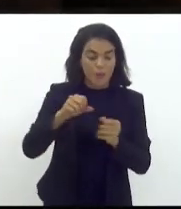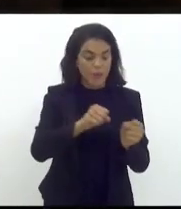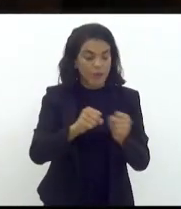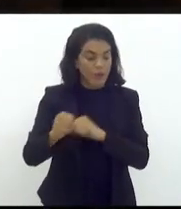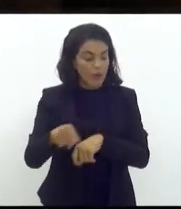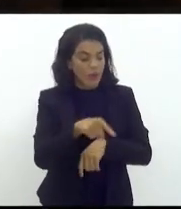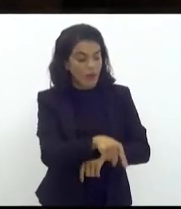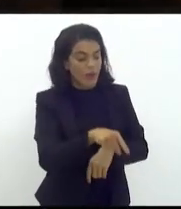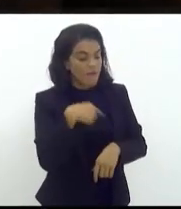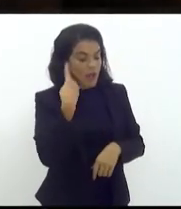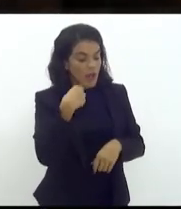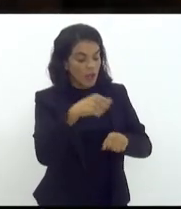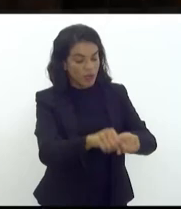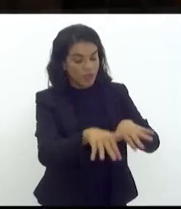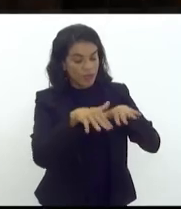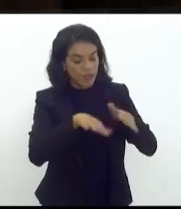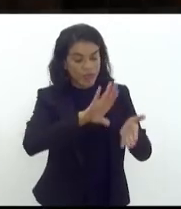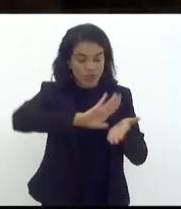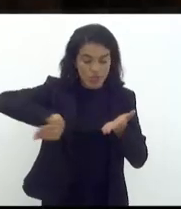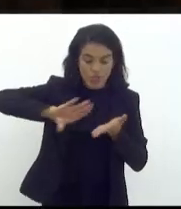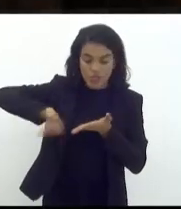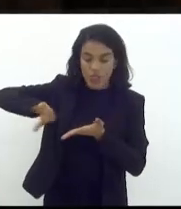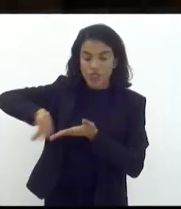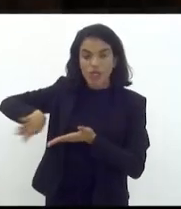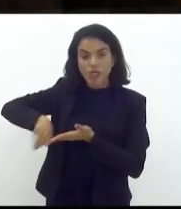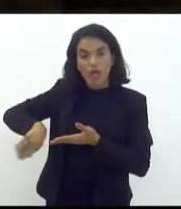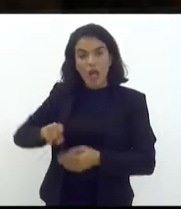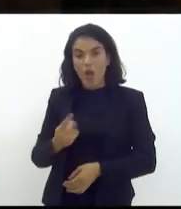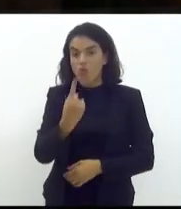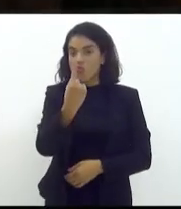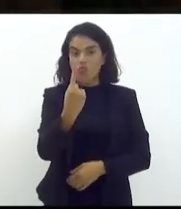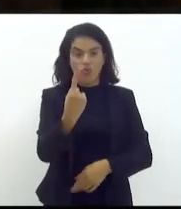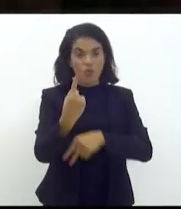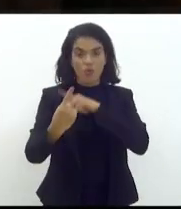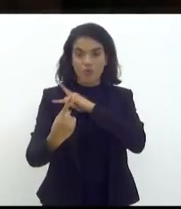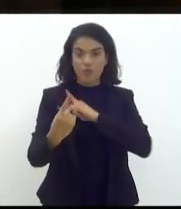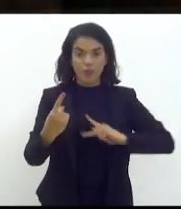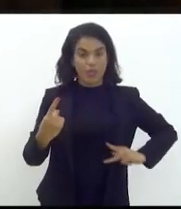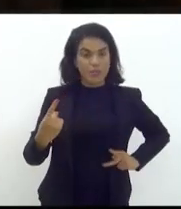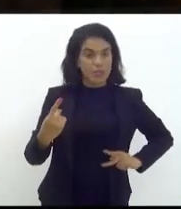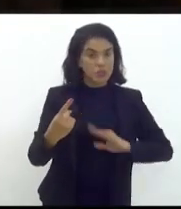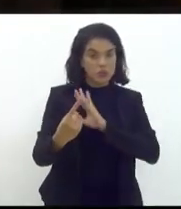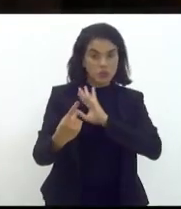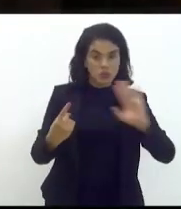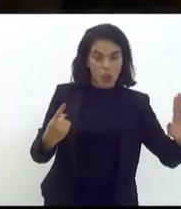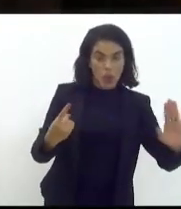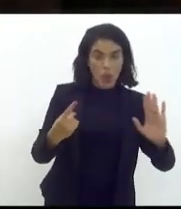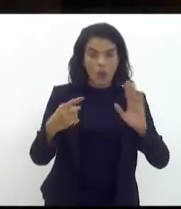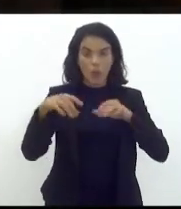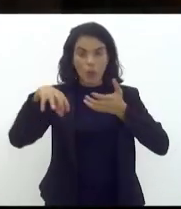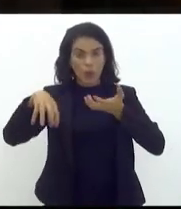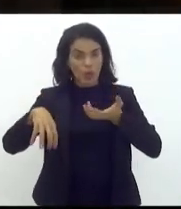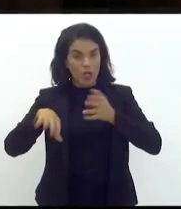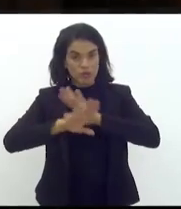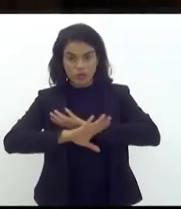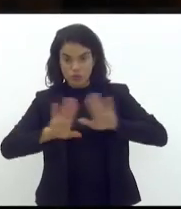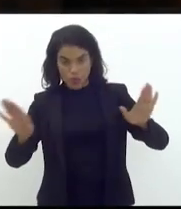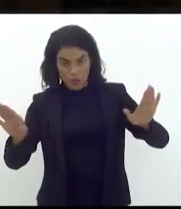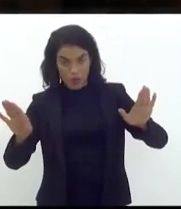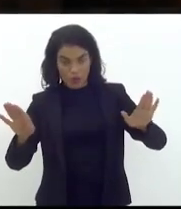parece que o Brasil é o presidente da república e o Congresso Nacional